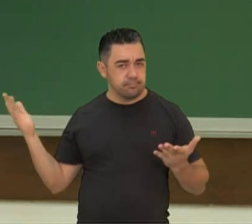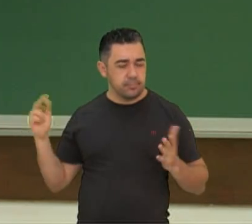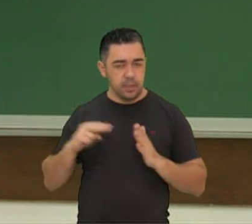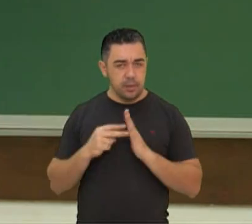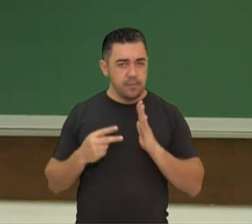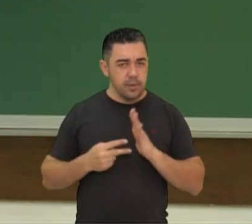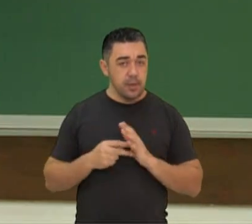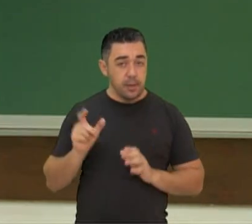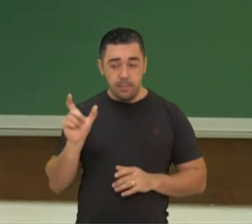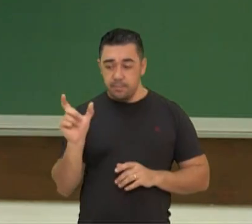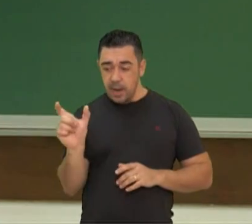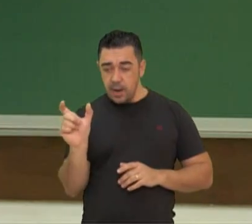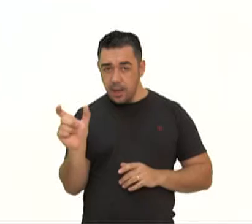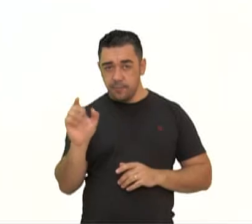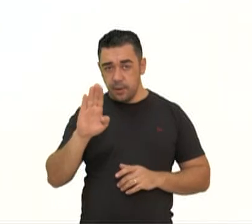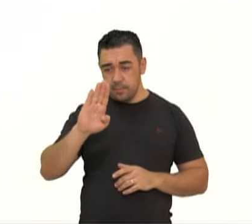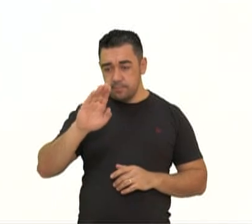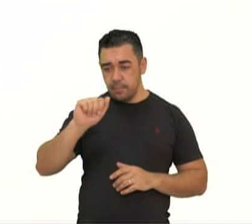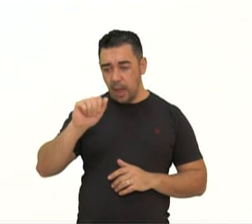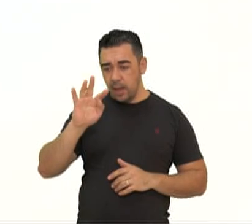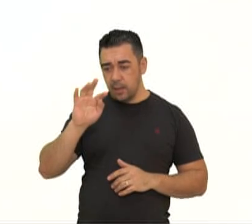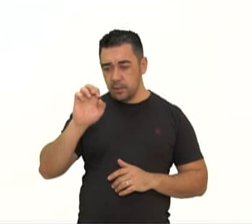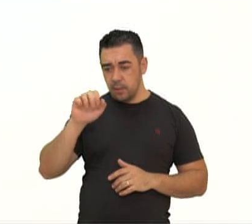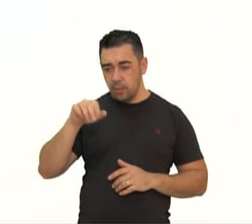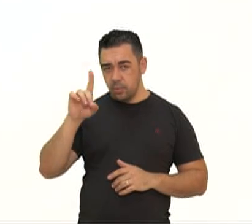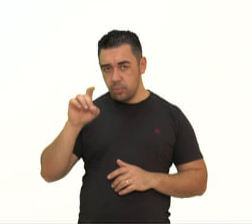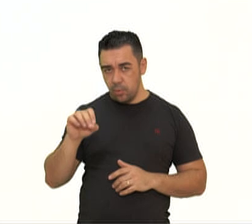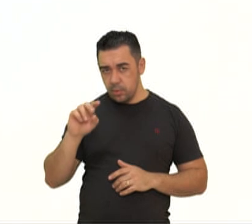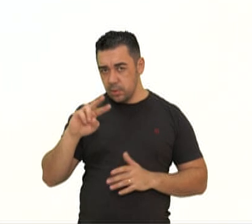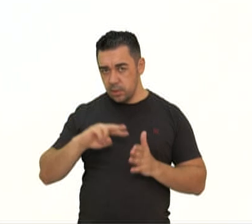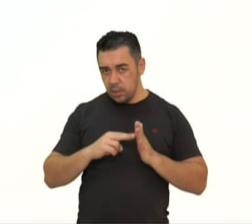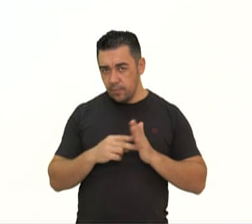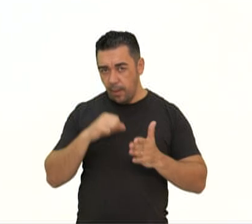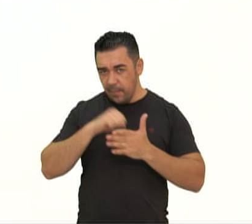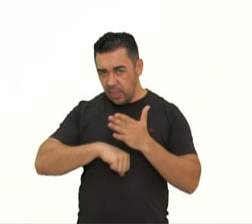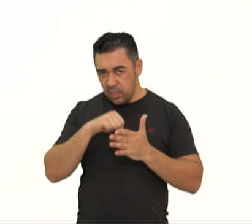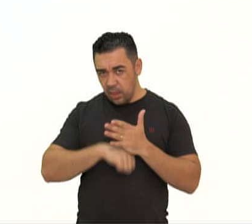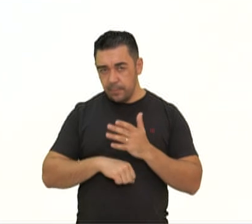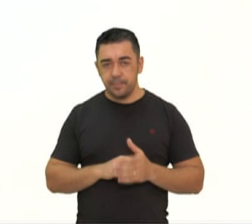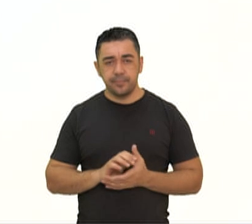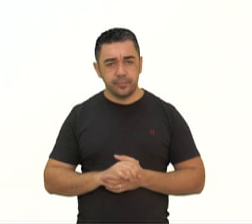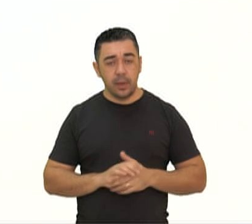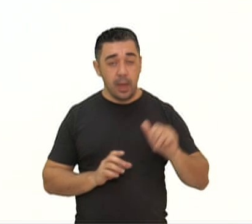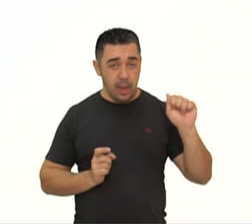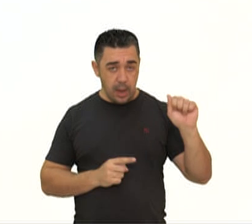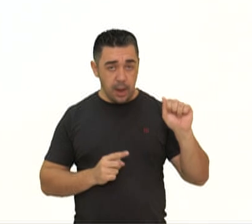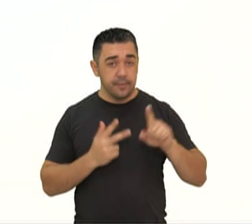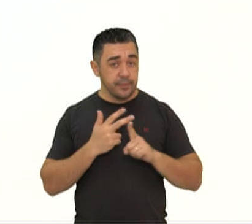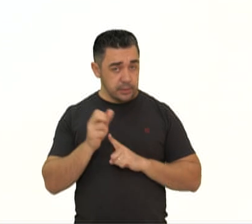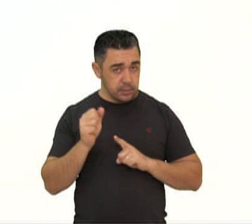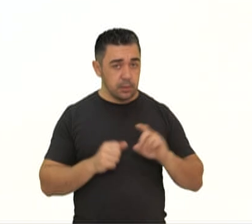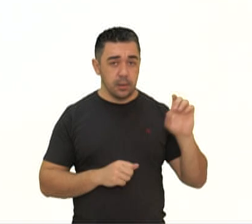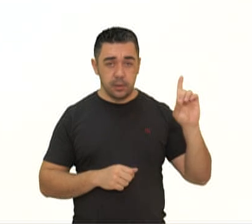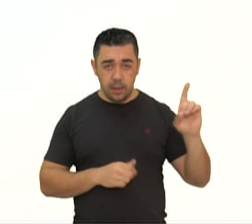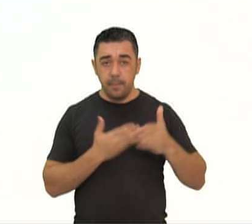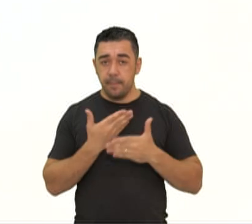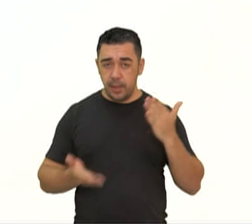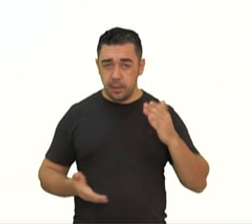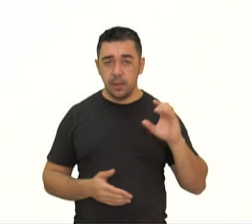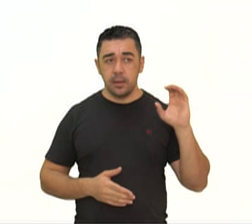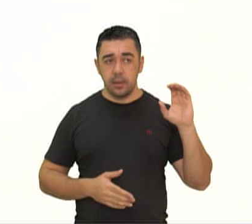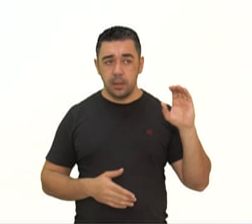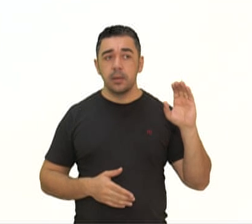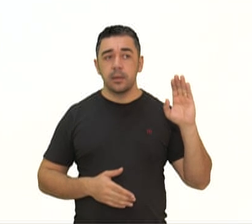está em destaque, quem está grifado, é batendo. Então, as alternativas são A, vencendo, B, perdendo,